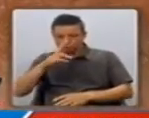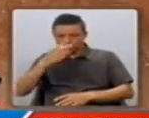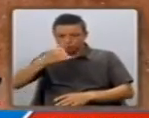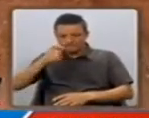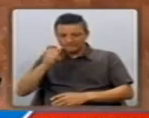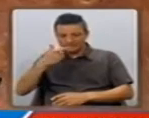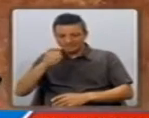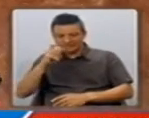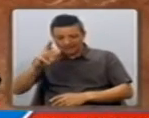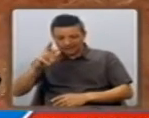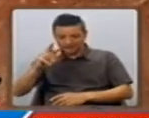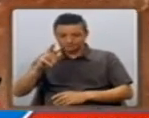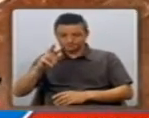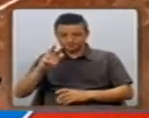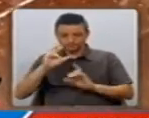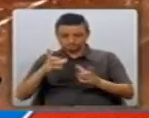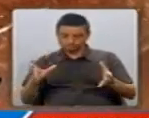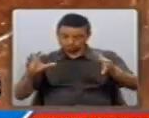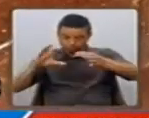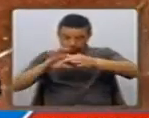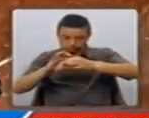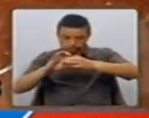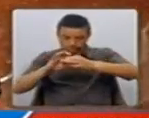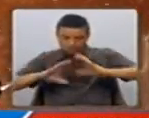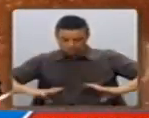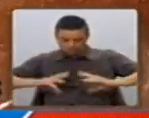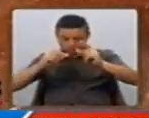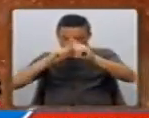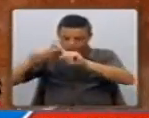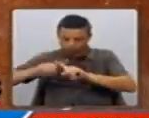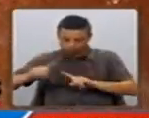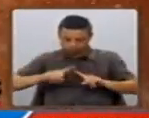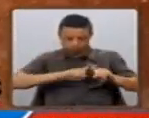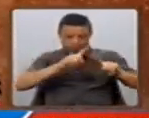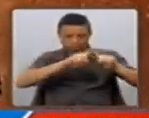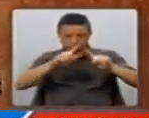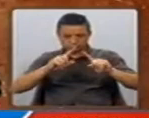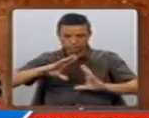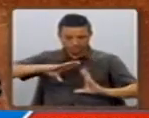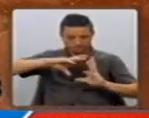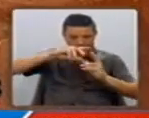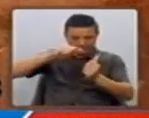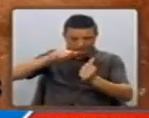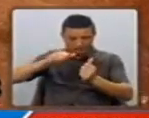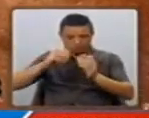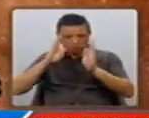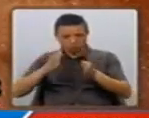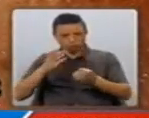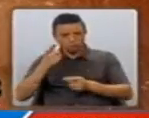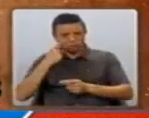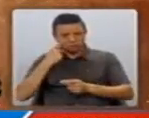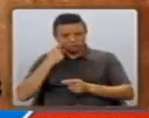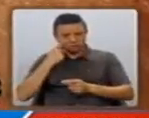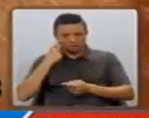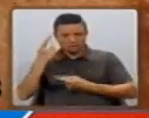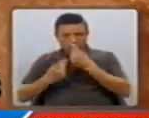esteve associado a essas ondas de crescente biodiversidade no nosso planeta. Nós já conhecíamos o pedaço de